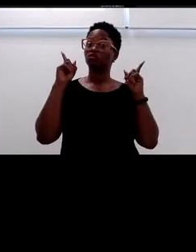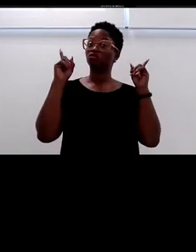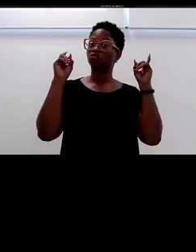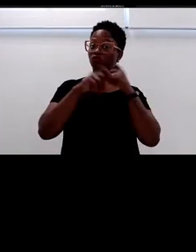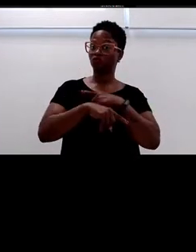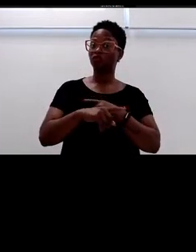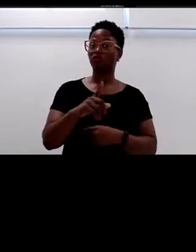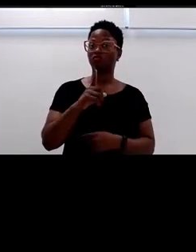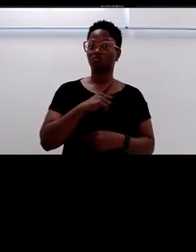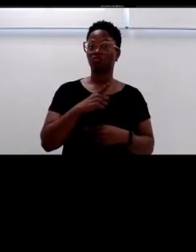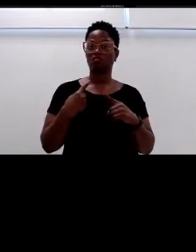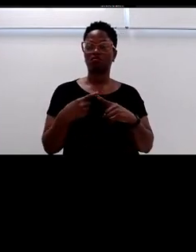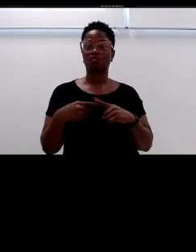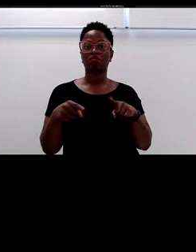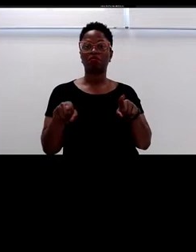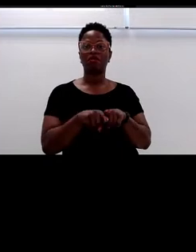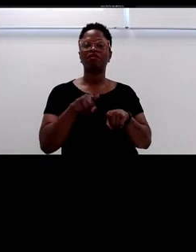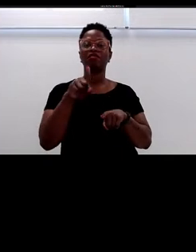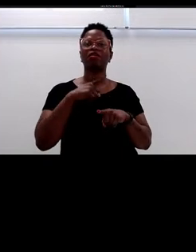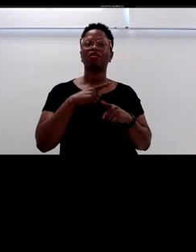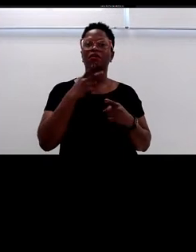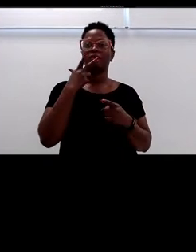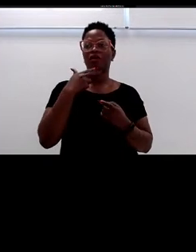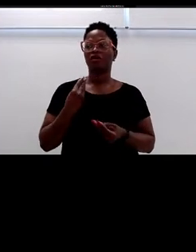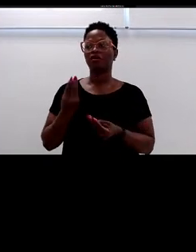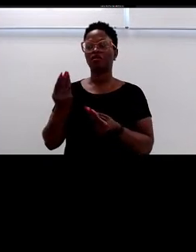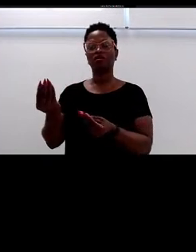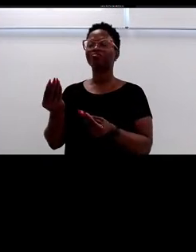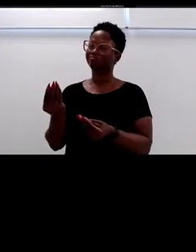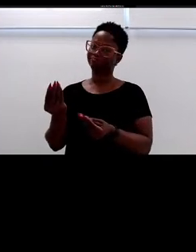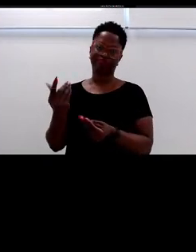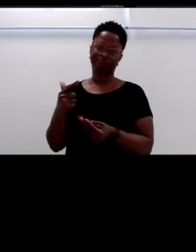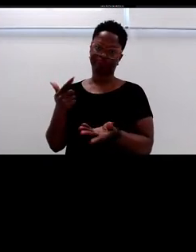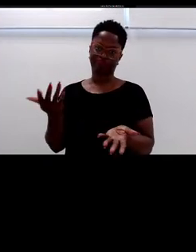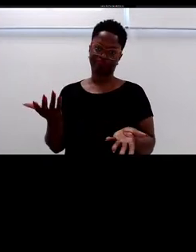e do bastão não ter sido passado adiante também.